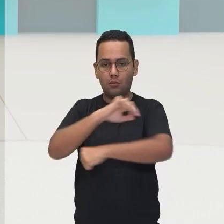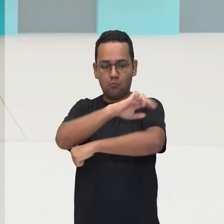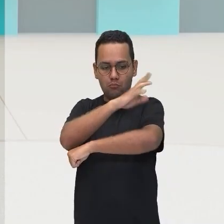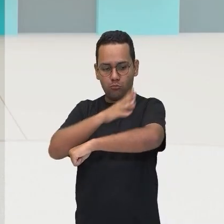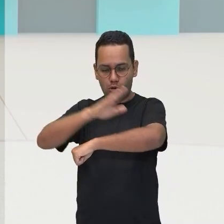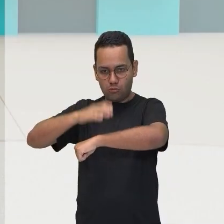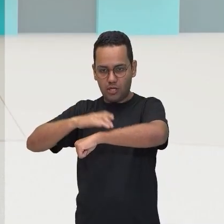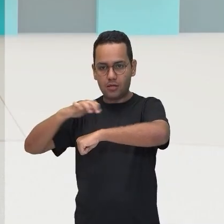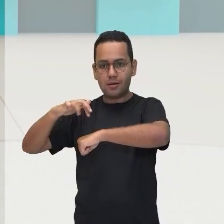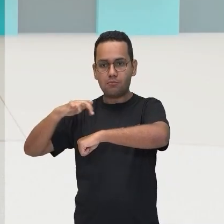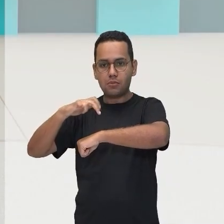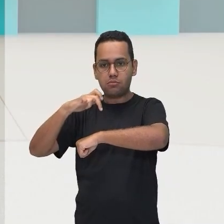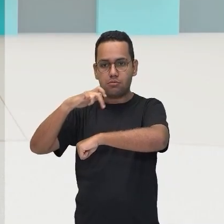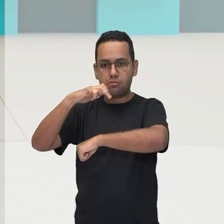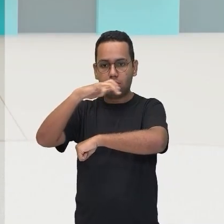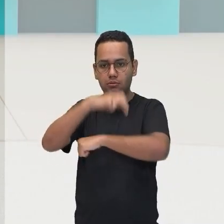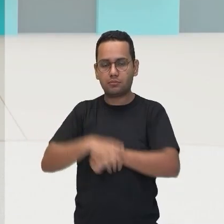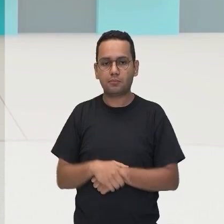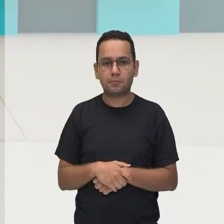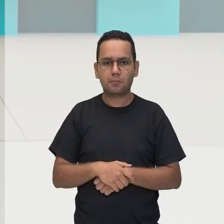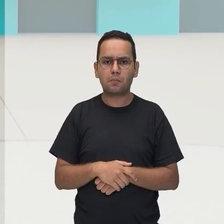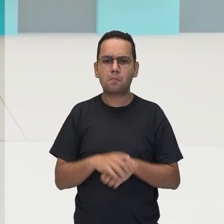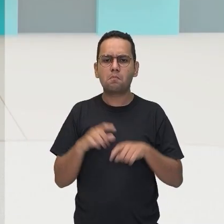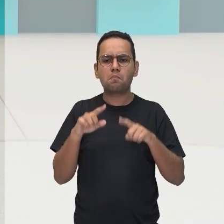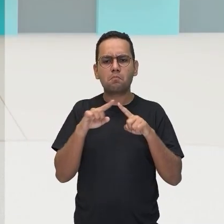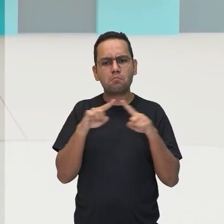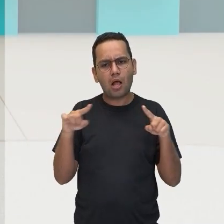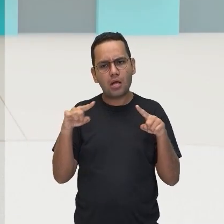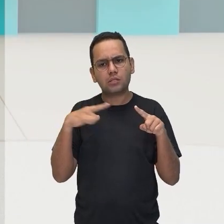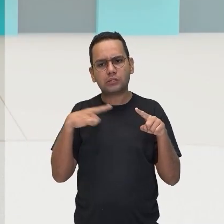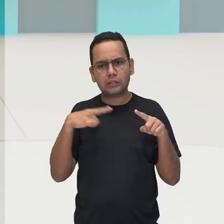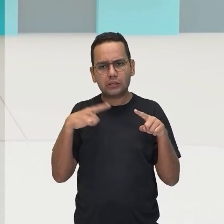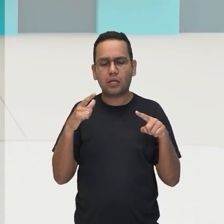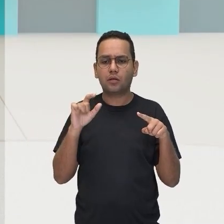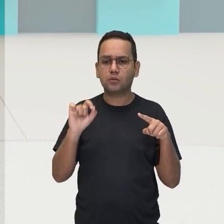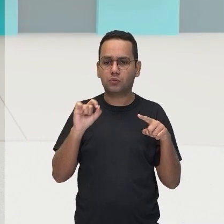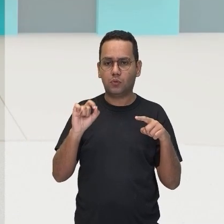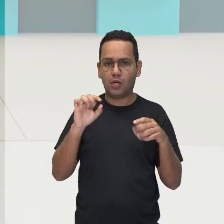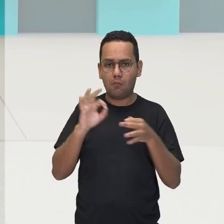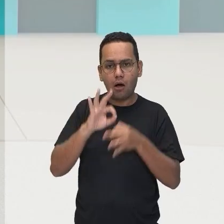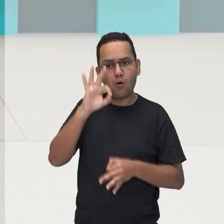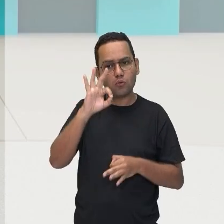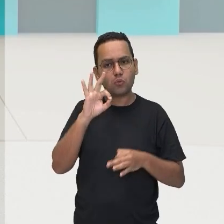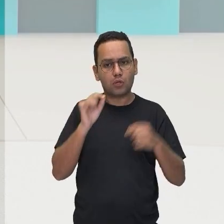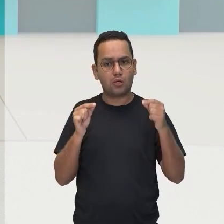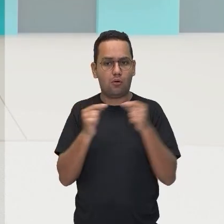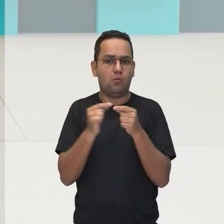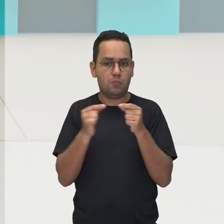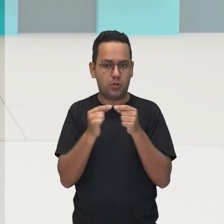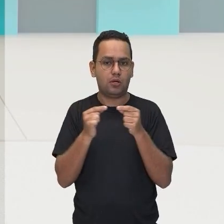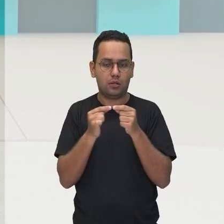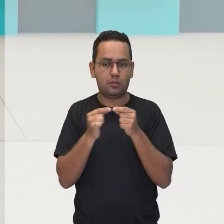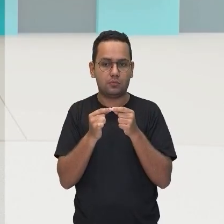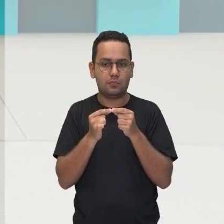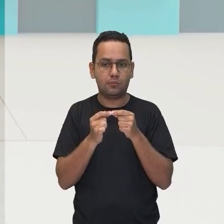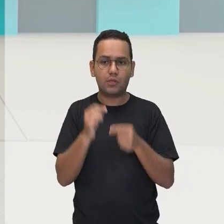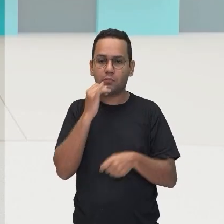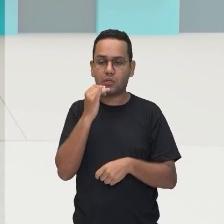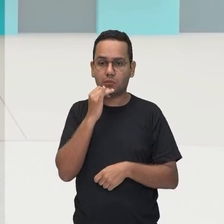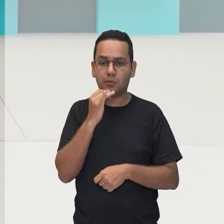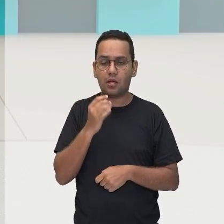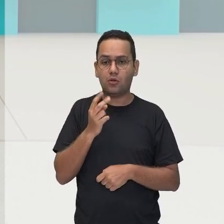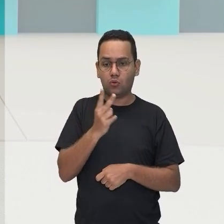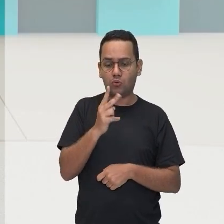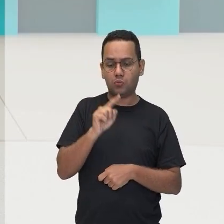já diz, mas existe uma altura limite para que ela seja considerada montanismo. Então, até 2.500